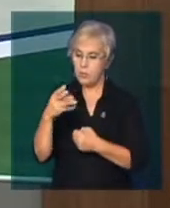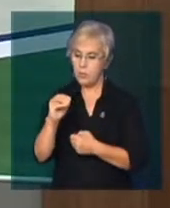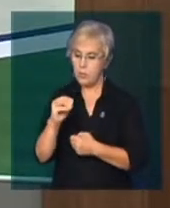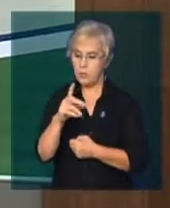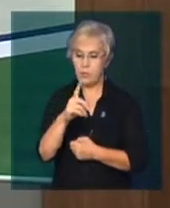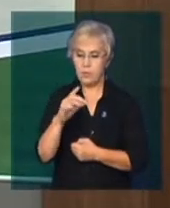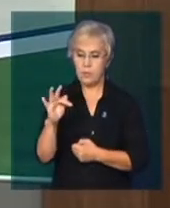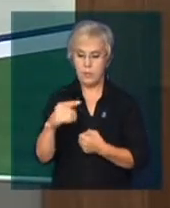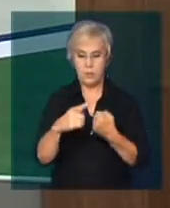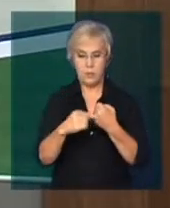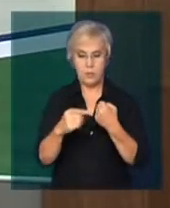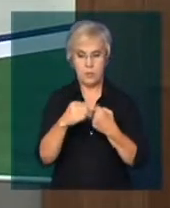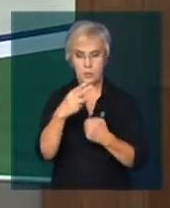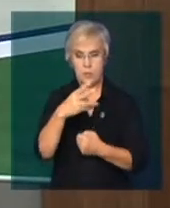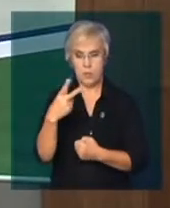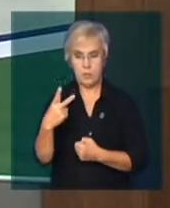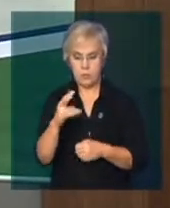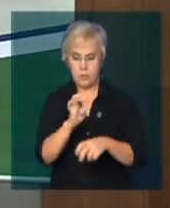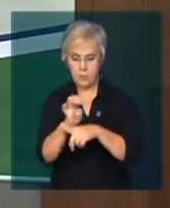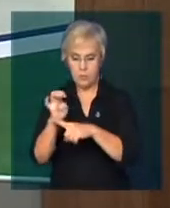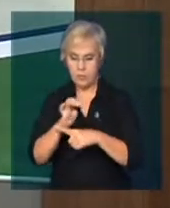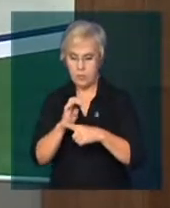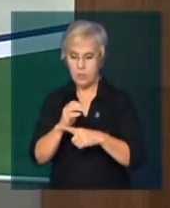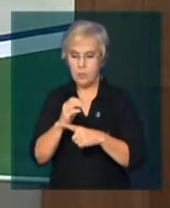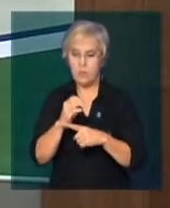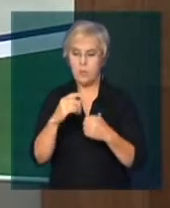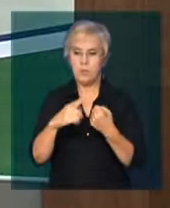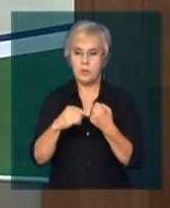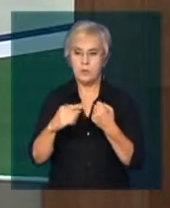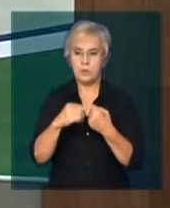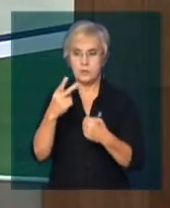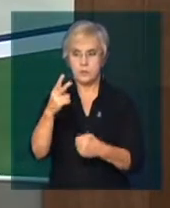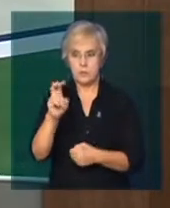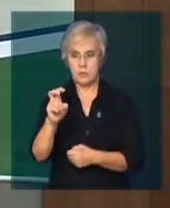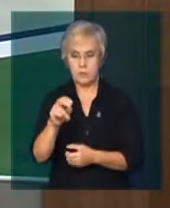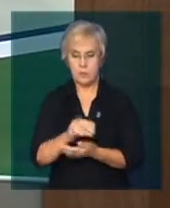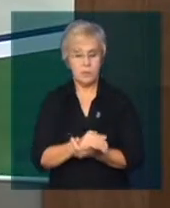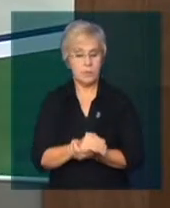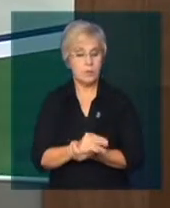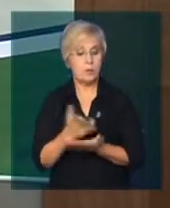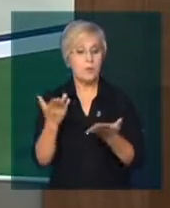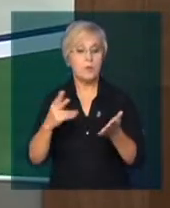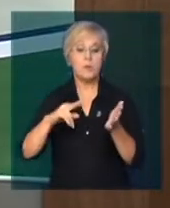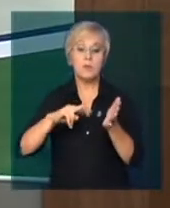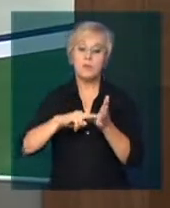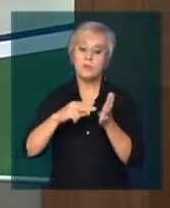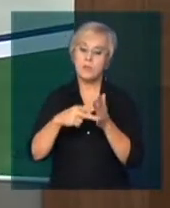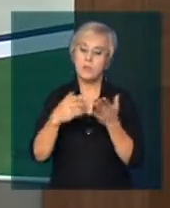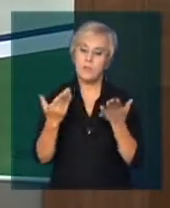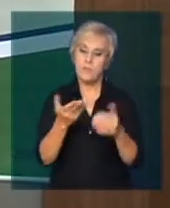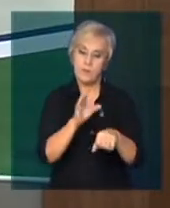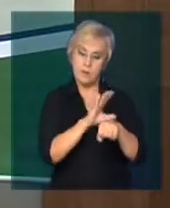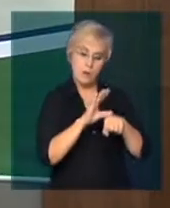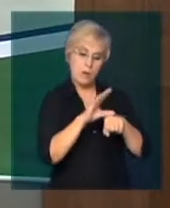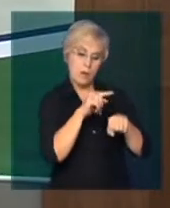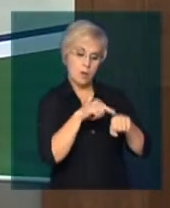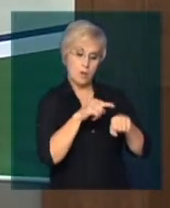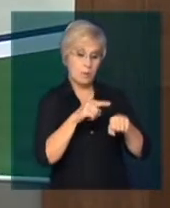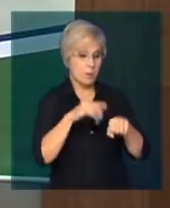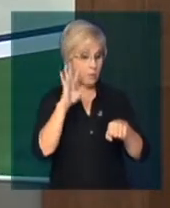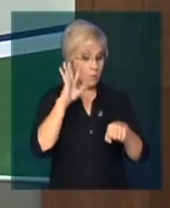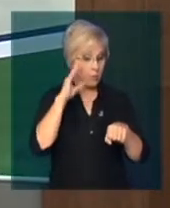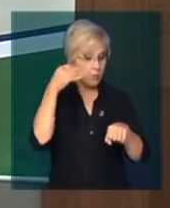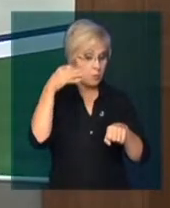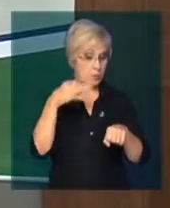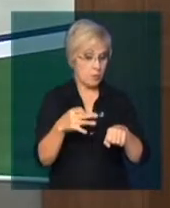Federal, no artigo 32, e para os estados, no artigo 25. Na teoria, essa Constituição estabeleceu, de